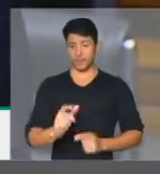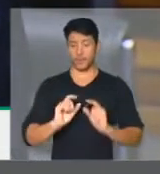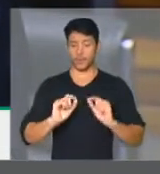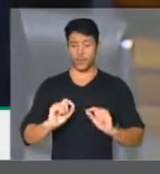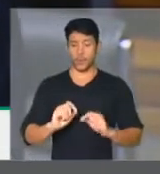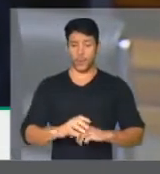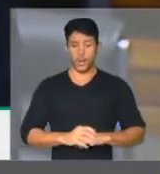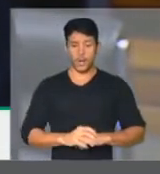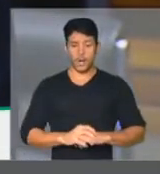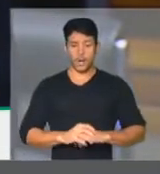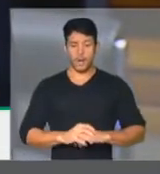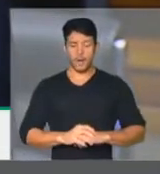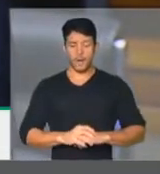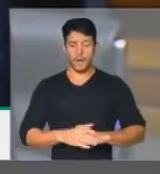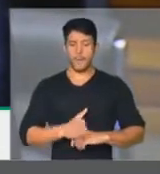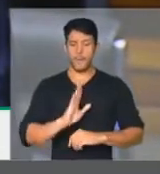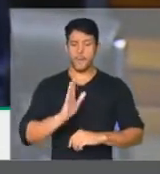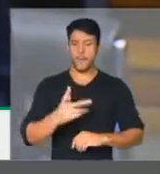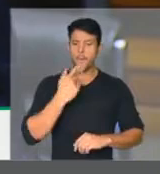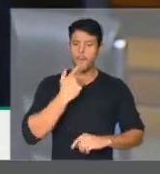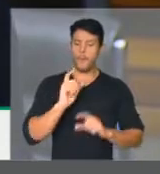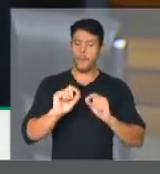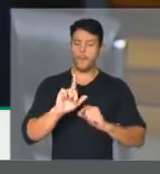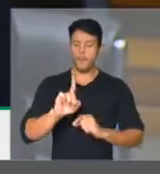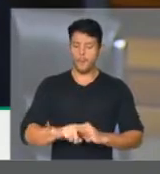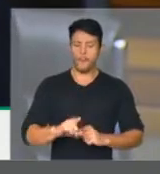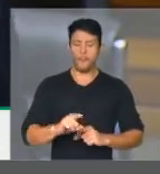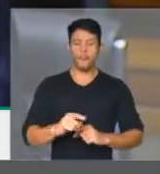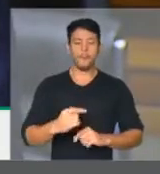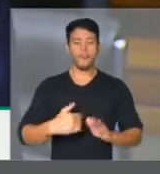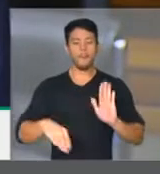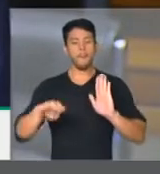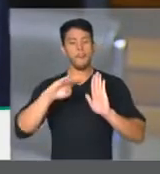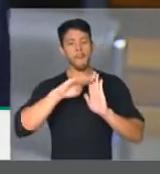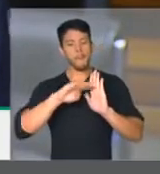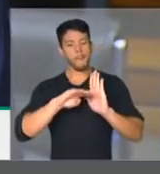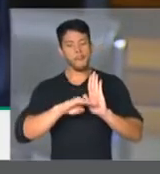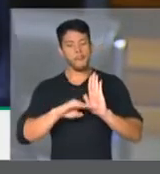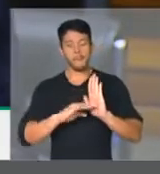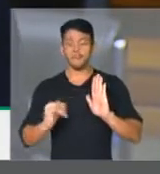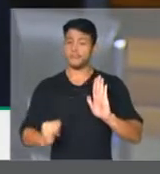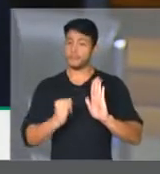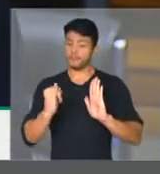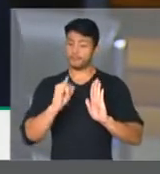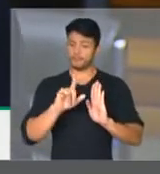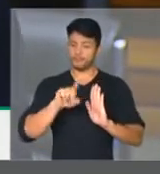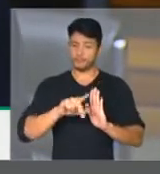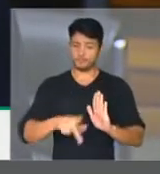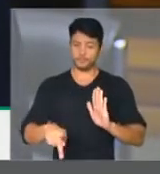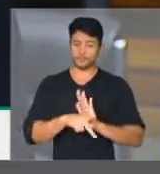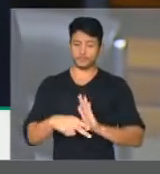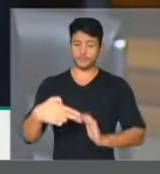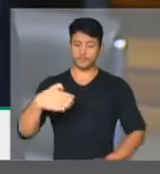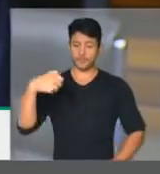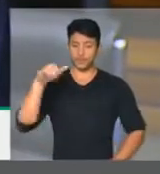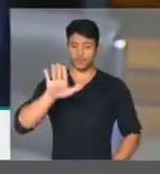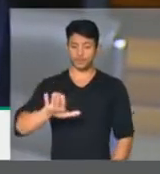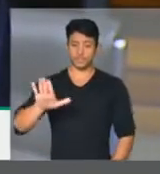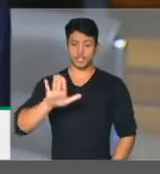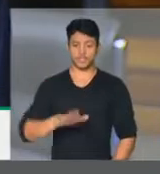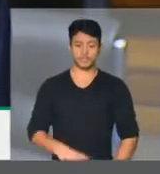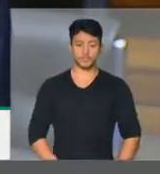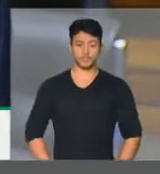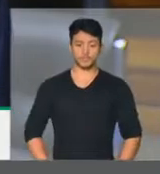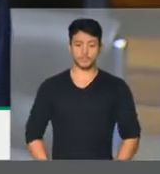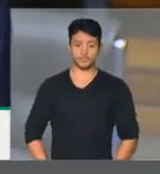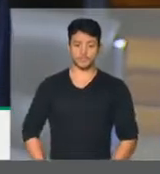agora faz parte de uma pauta comum que reúne o Nordeste como um todo. Eu tenho um sonho que é